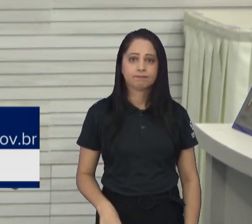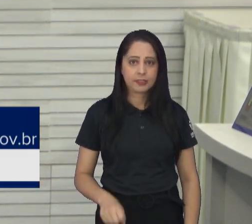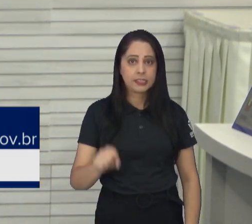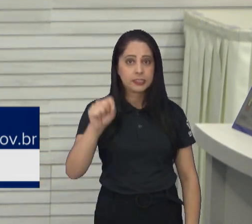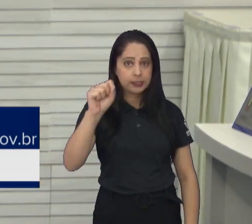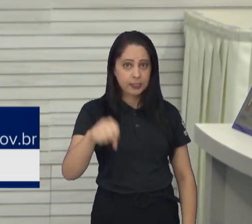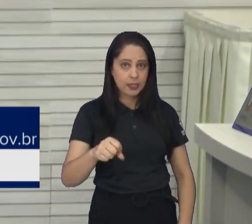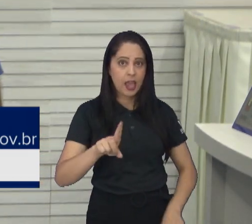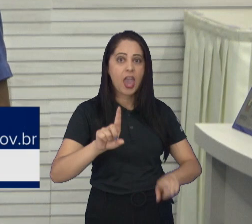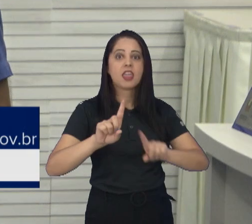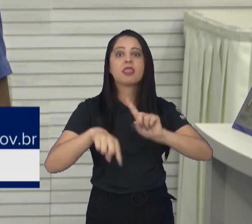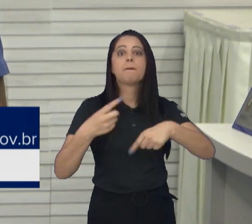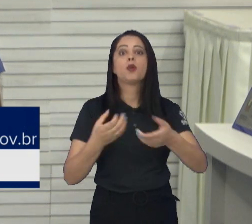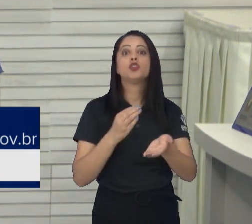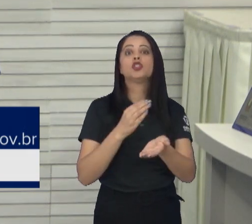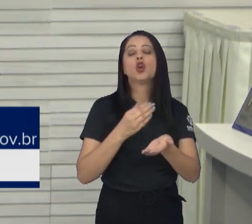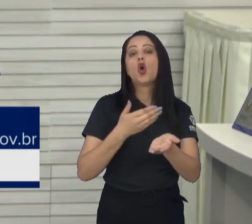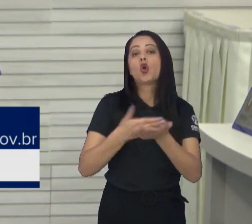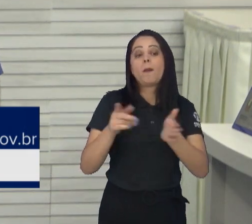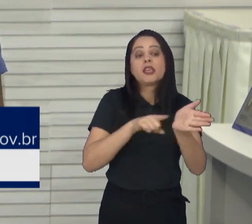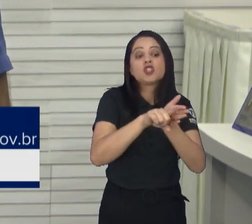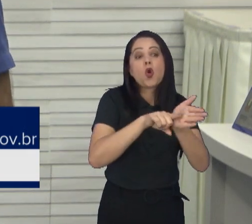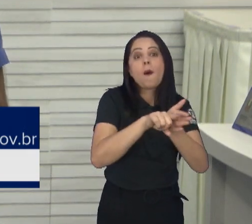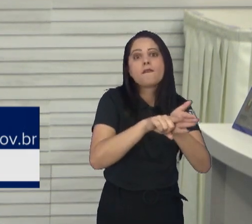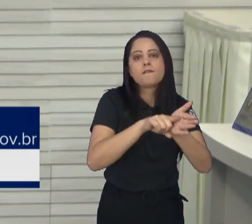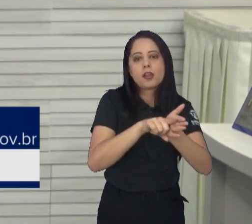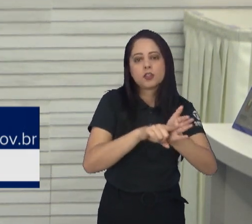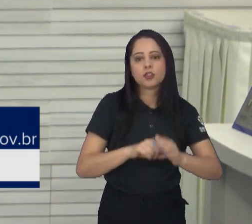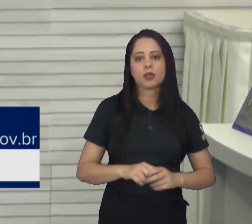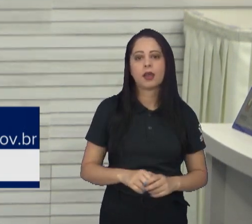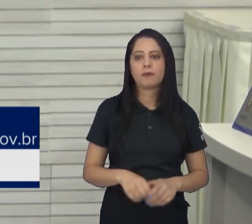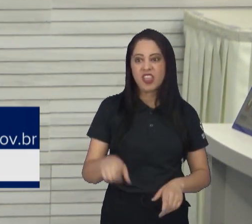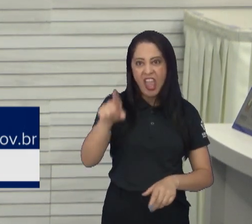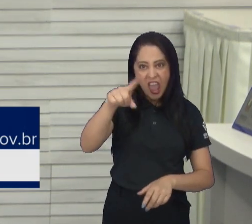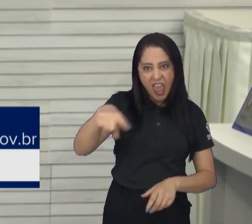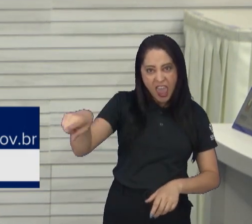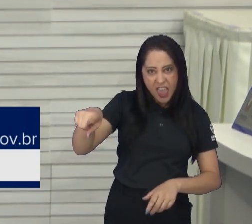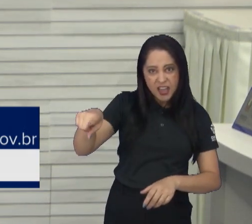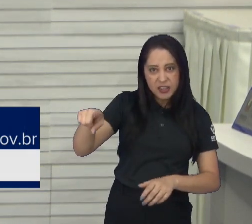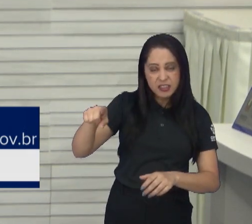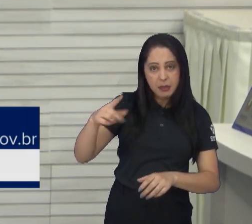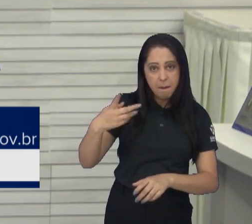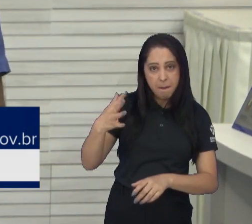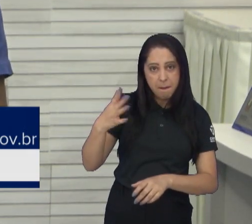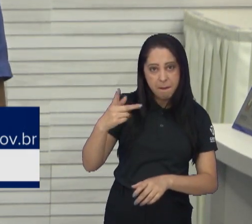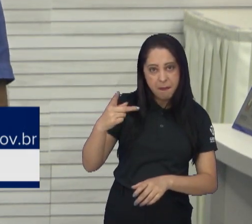casa. Fizeram sim, vereador. Eles deixaram o nosso povo